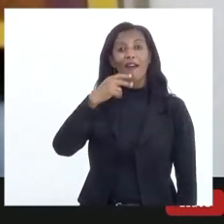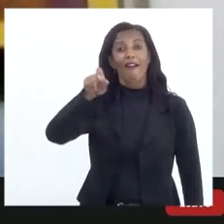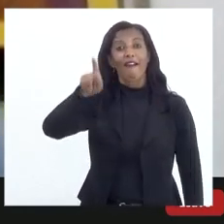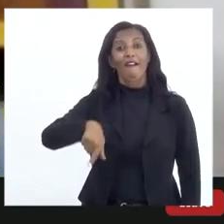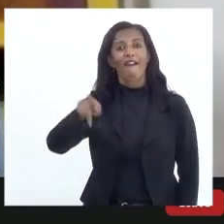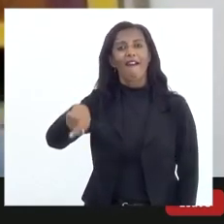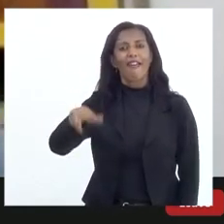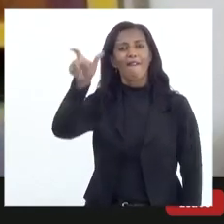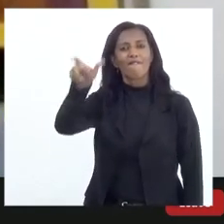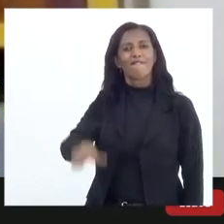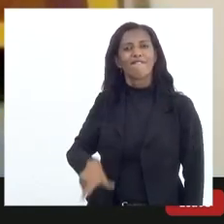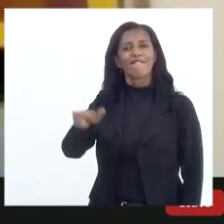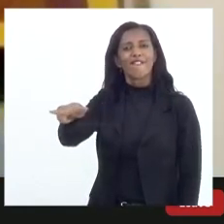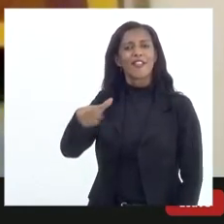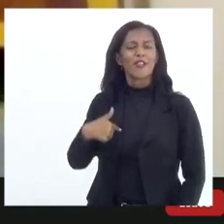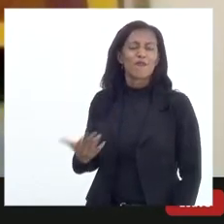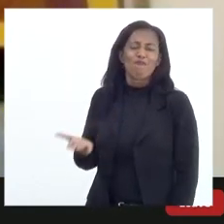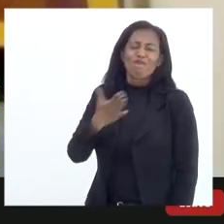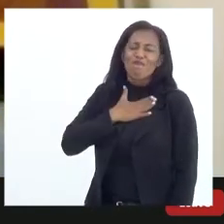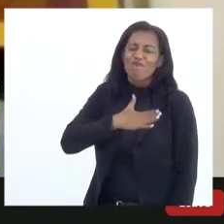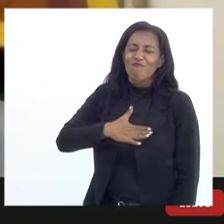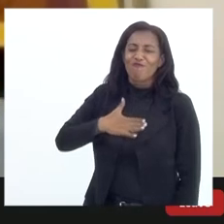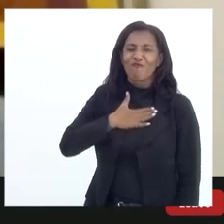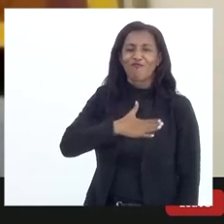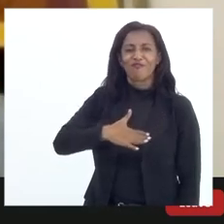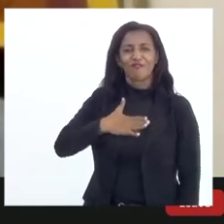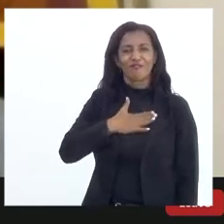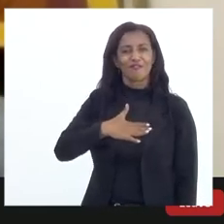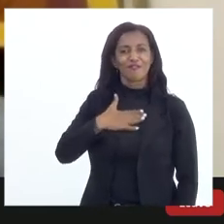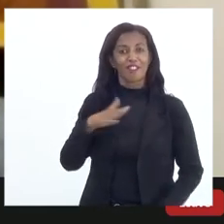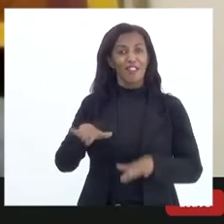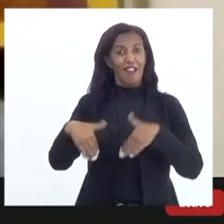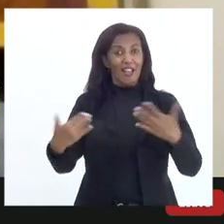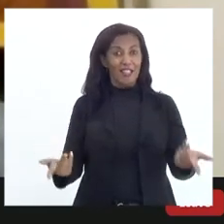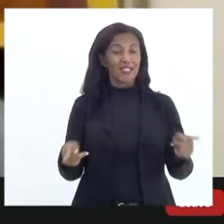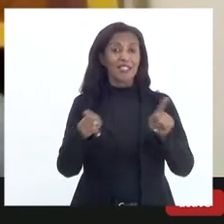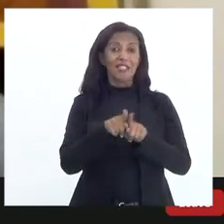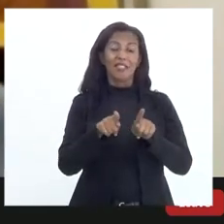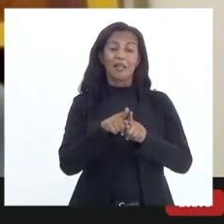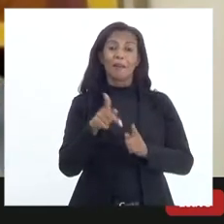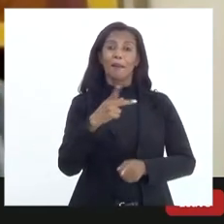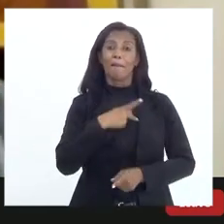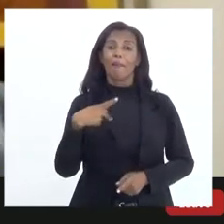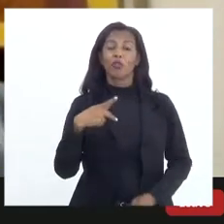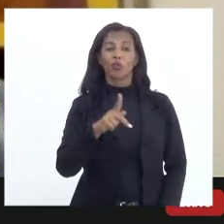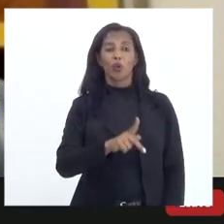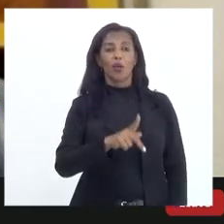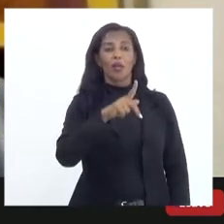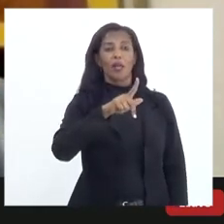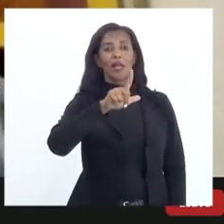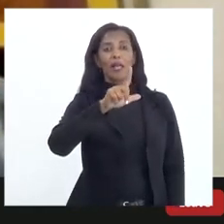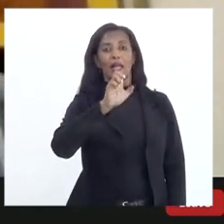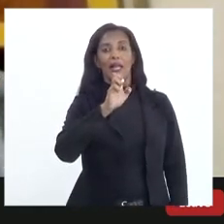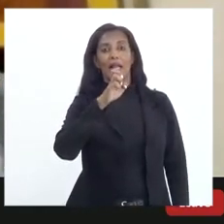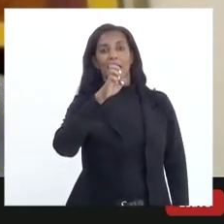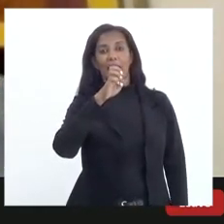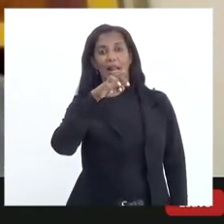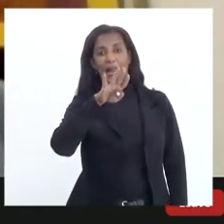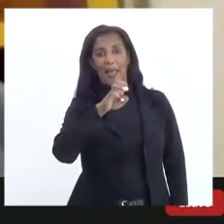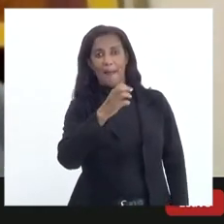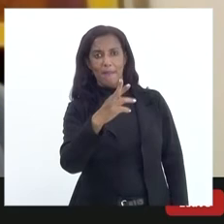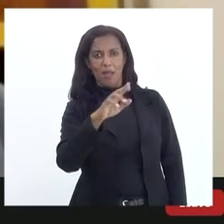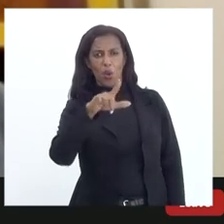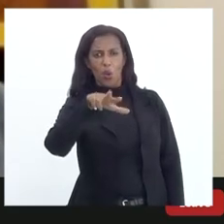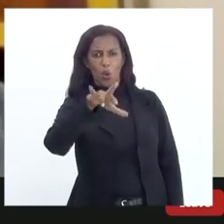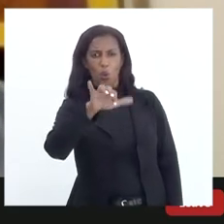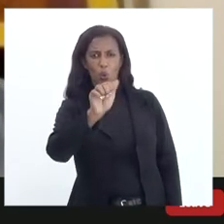é o modelo de pastor que eu gostaria de ter. Assim como o Kleber Lucas. Quando o Kleber Lucas, eu peguei o Kleber Lucas pela mão, que ele foi